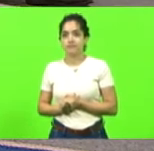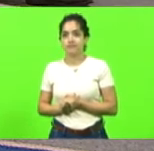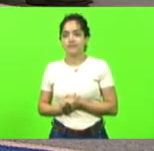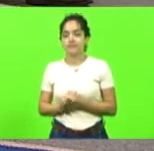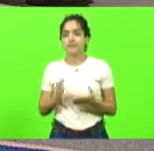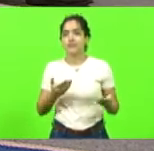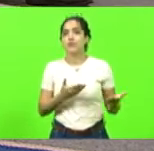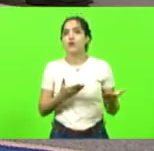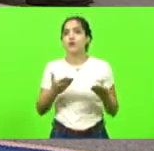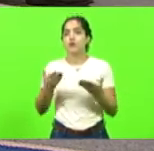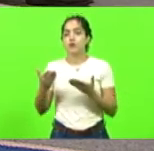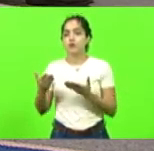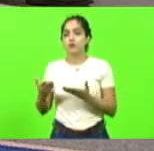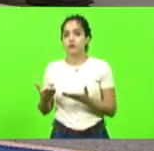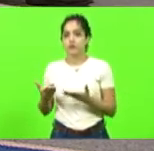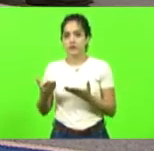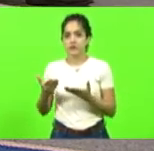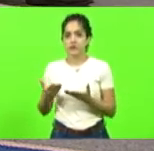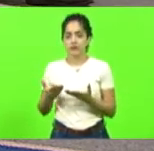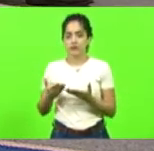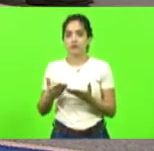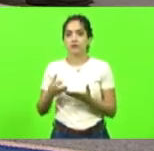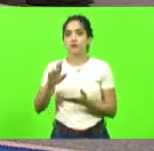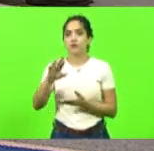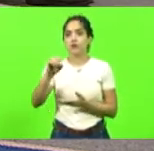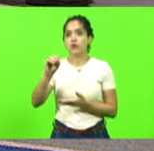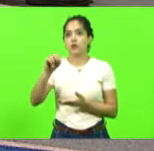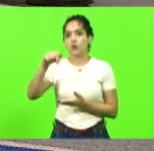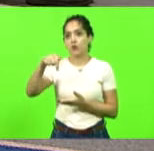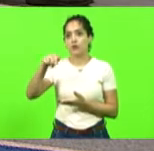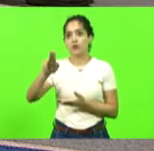Convidamos para receber a homenagem o senhor Roque Teobaldi.